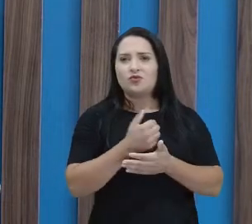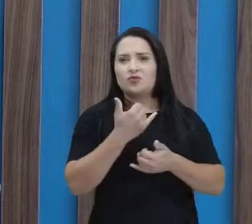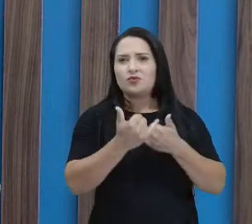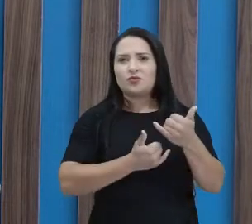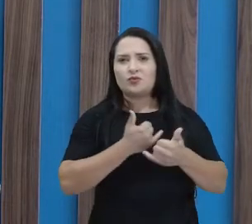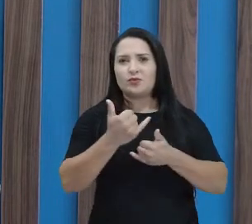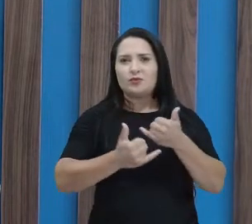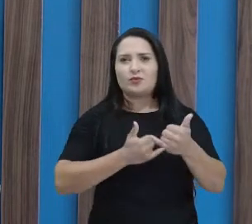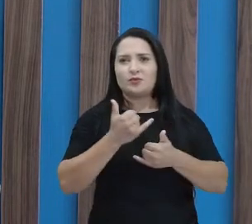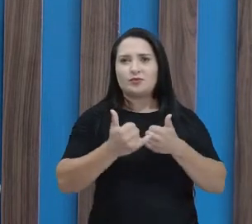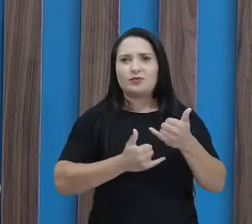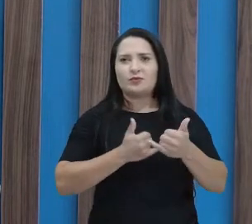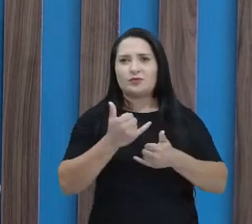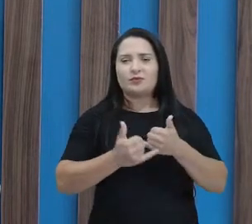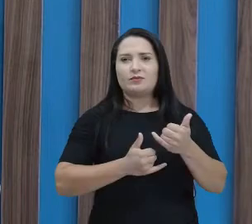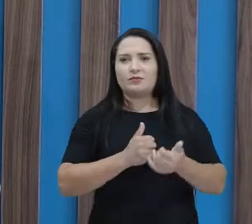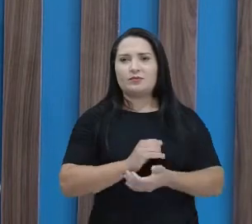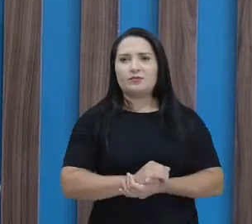Olha aí, cadê?